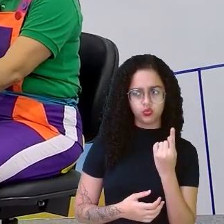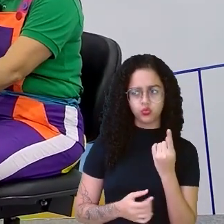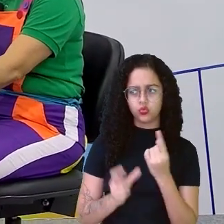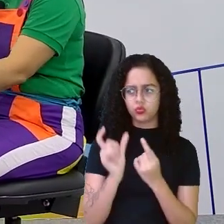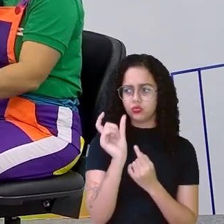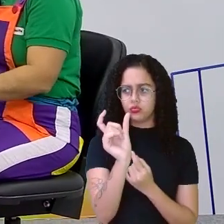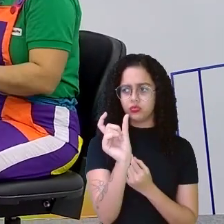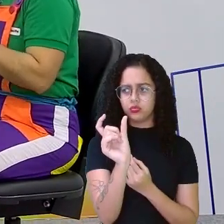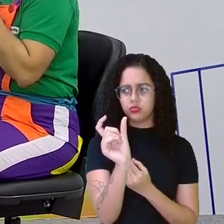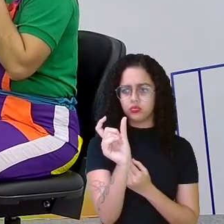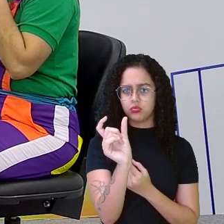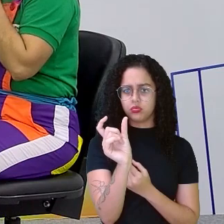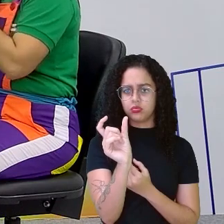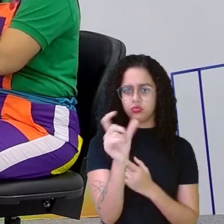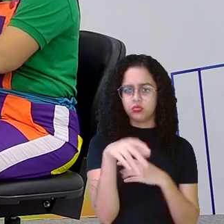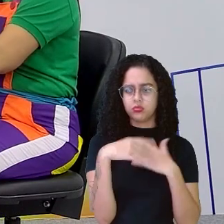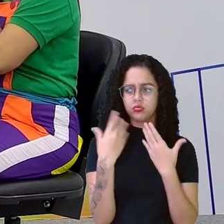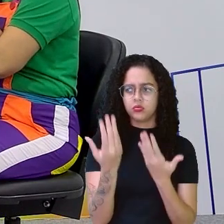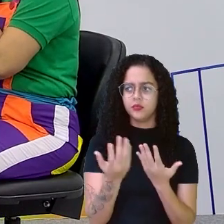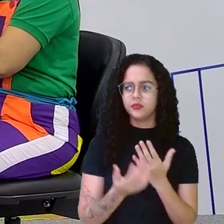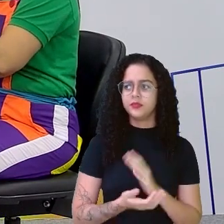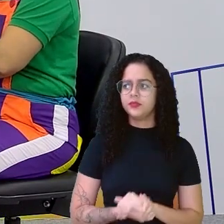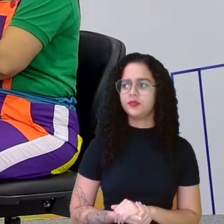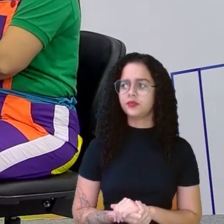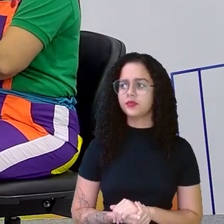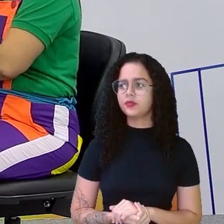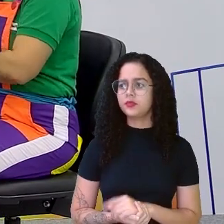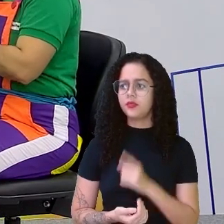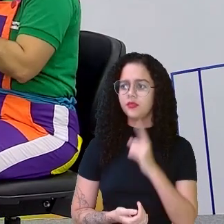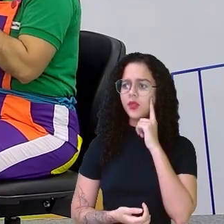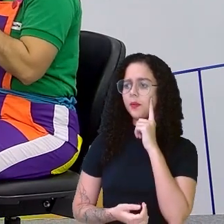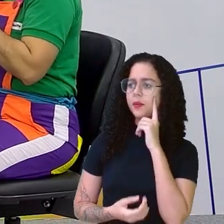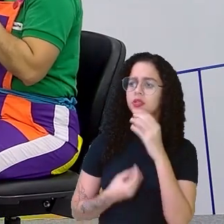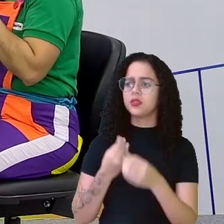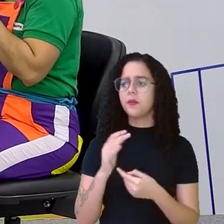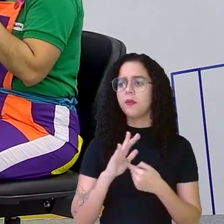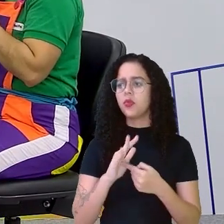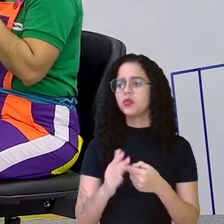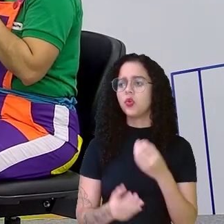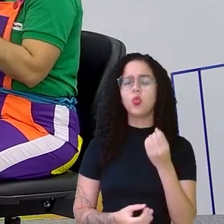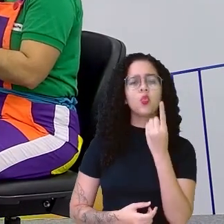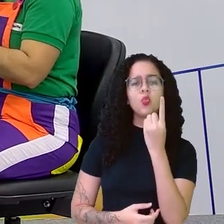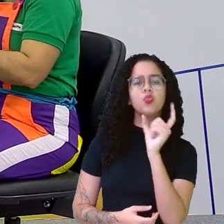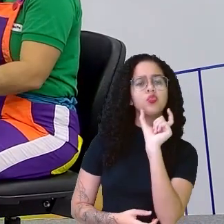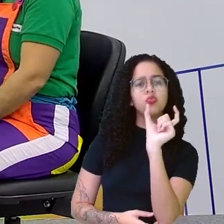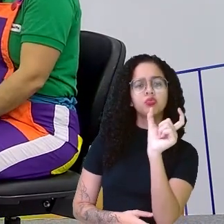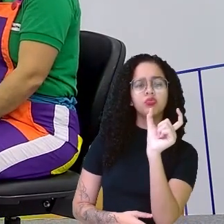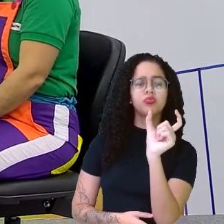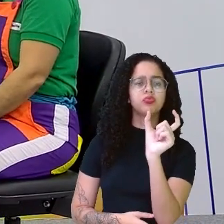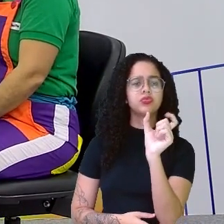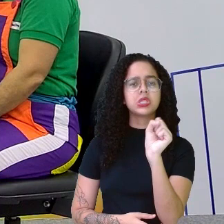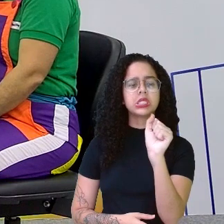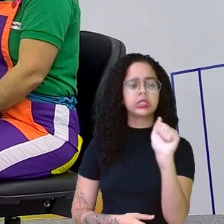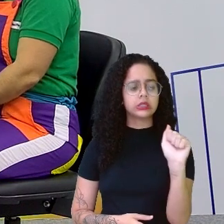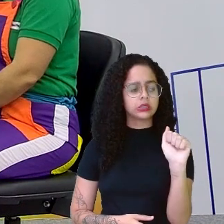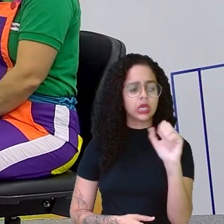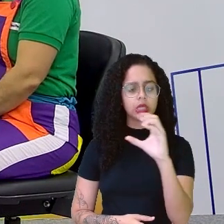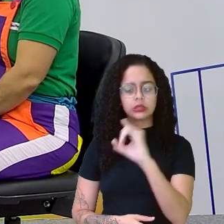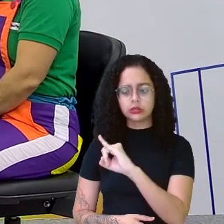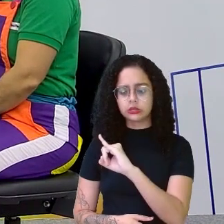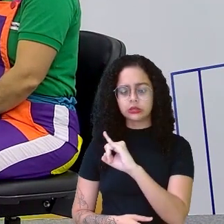pedacinho? Será, Clarice? Pensa aí, mostra aí. Será que é um pedacinho que tem a palavra